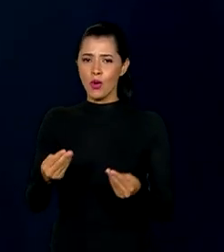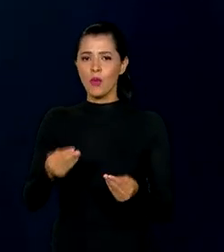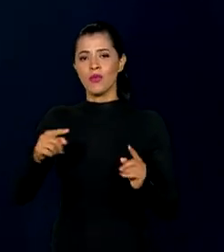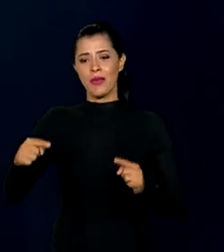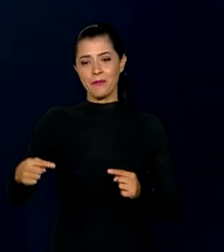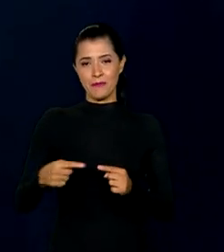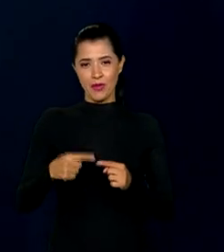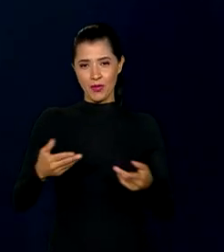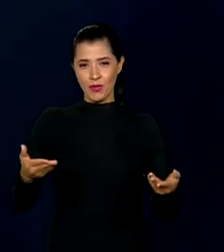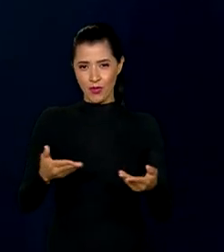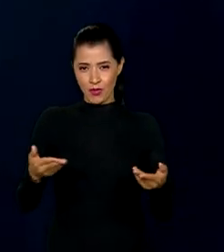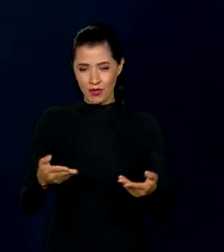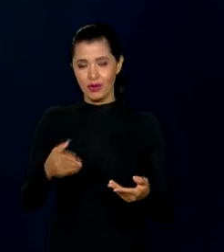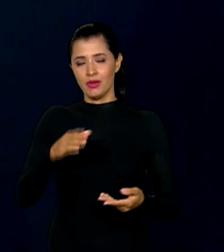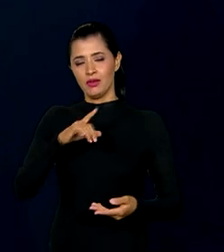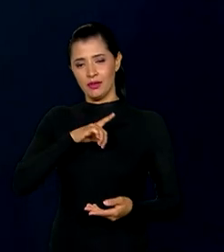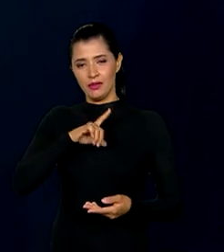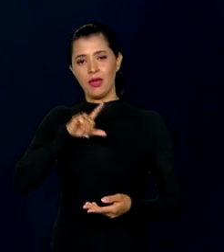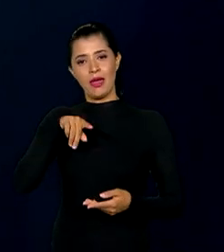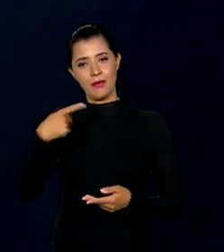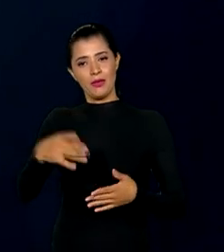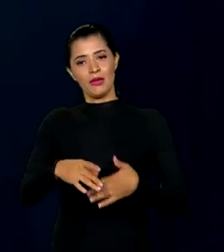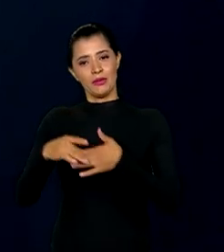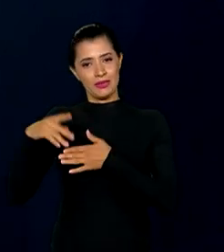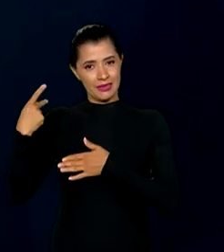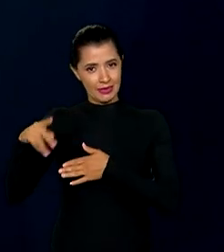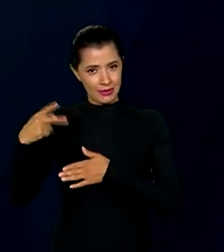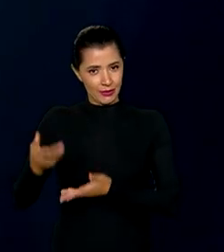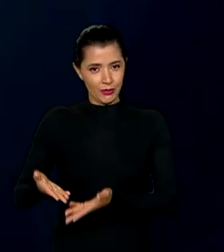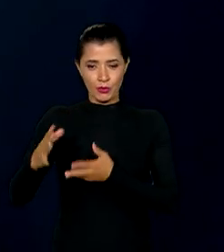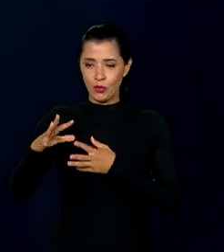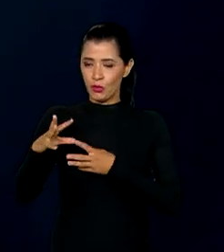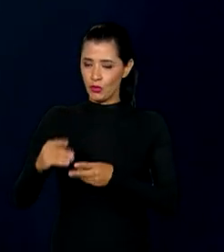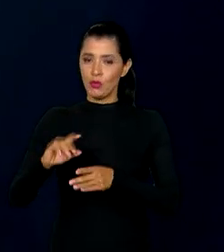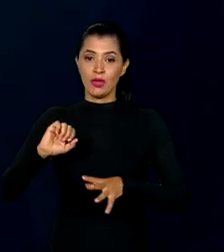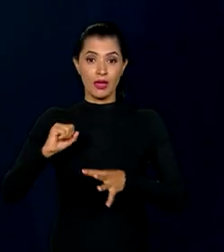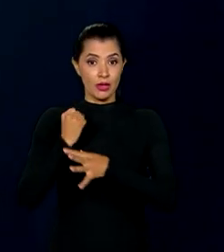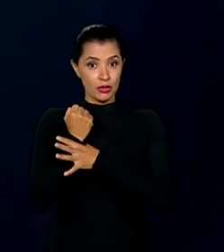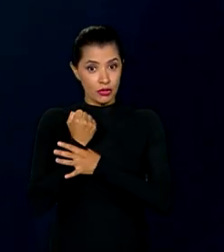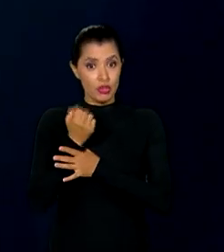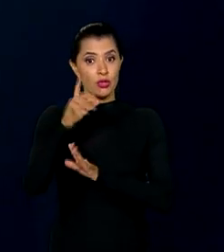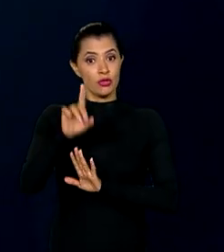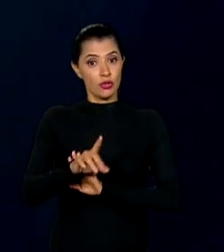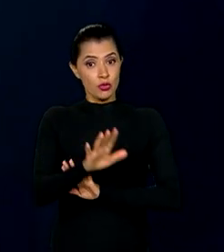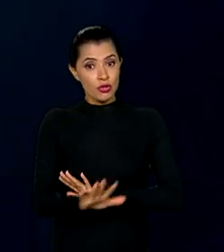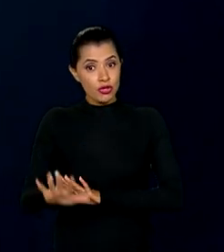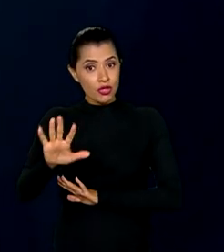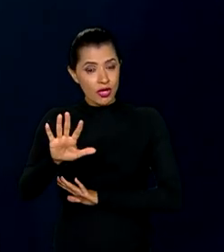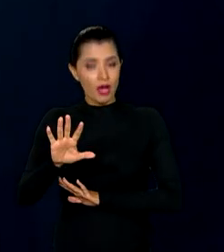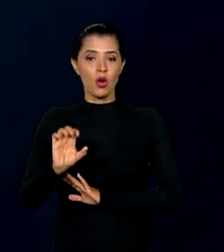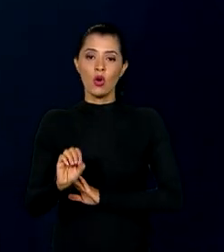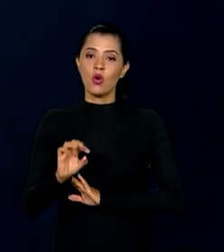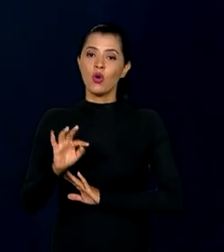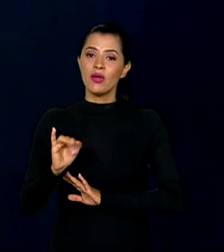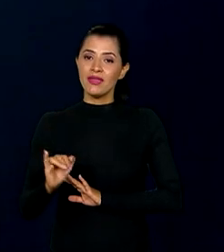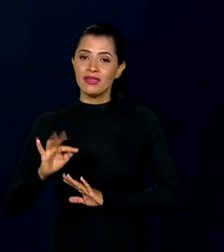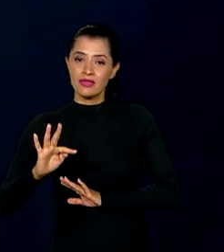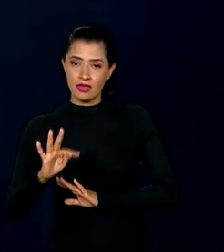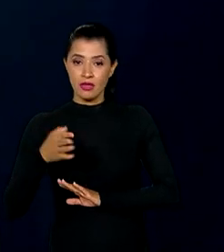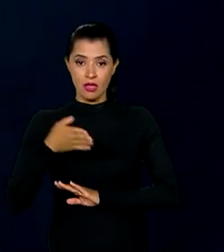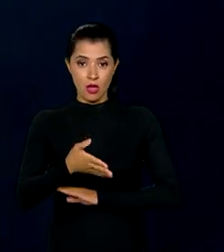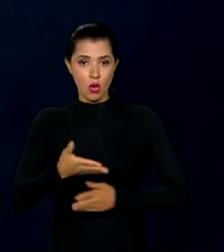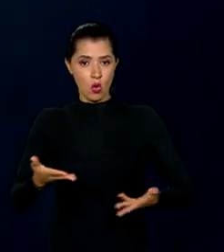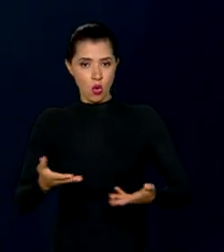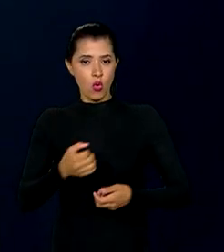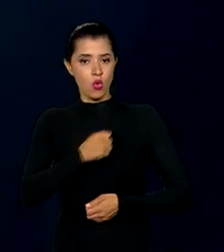meta passa pela colaboração com os líderes ao redor do mundo para garantir que o diretor-geral da OIT, que está conosco